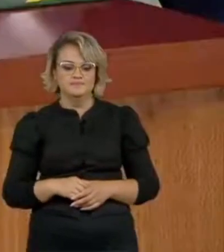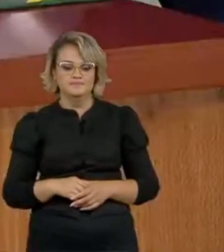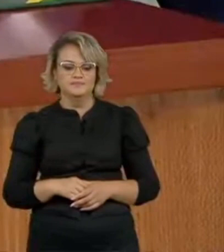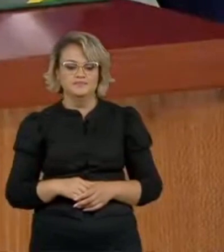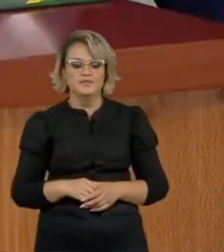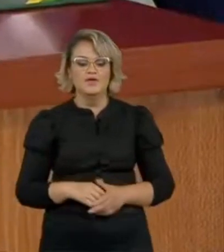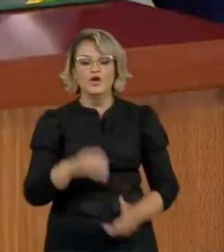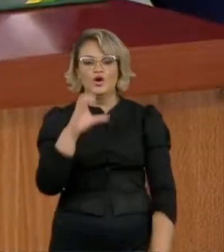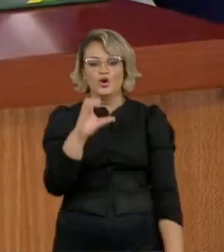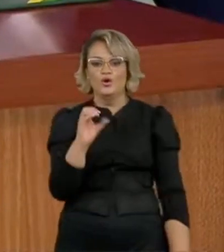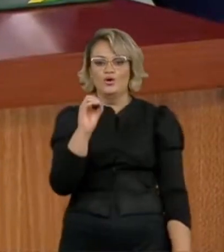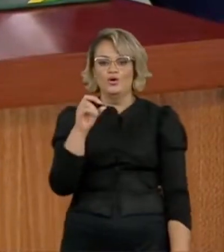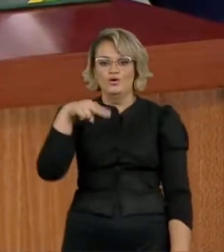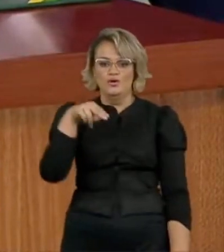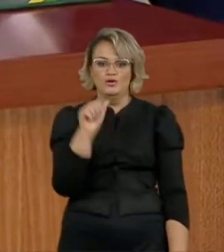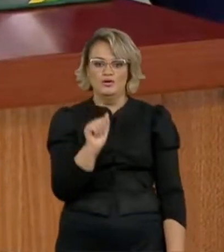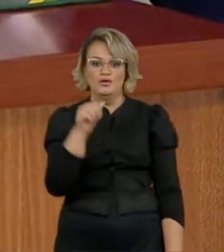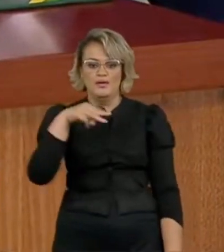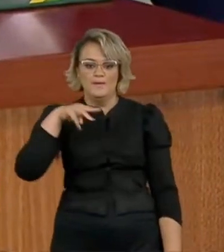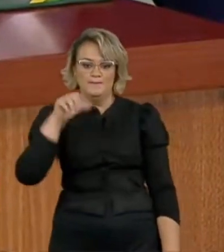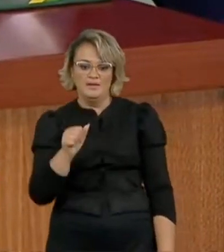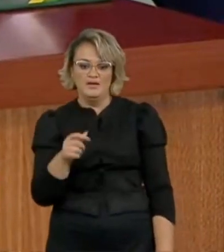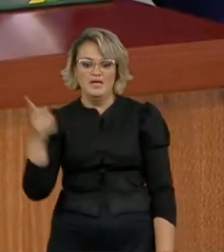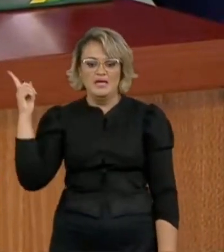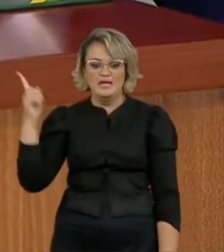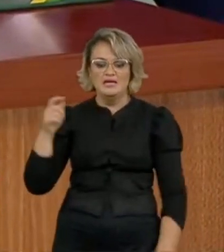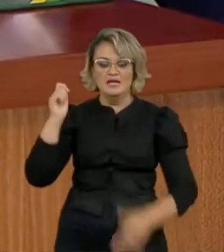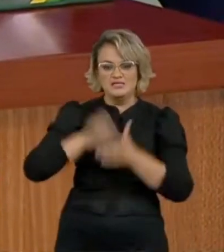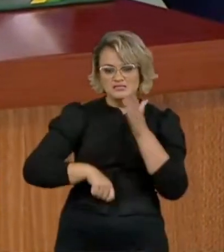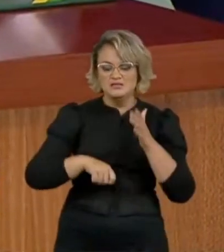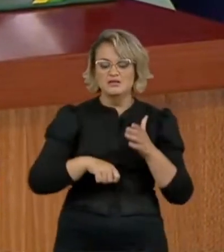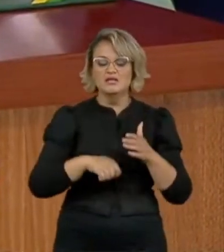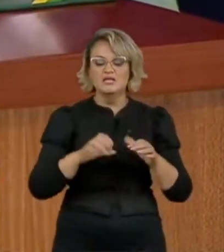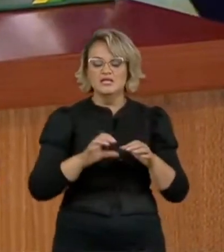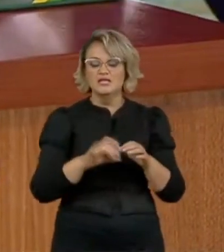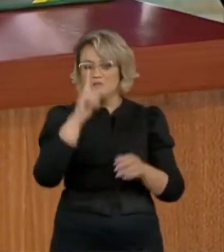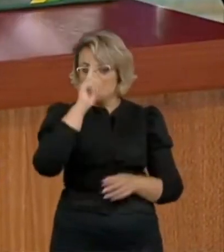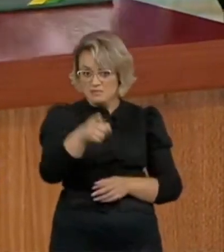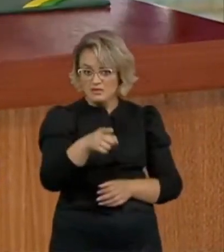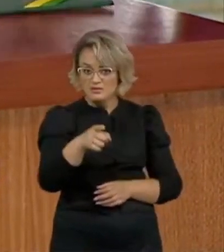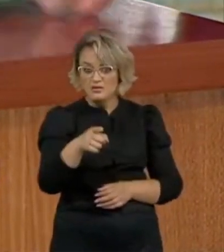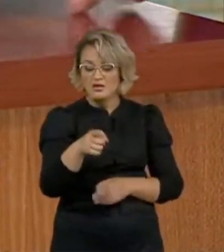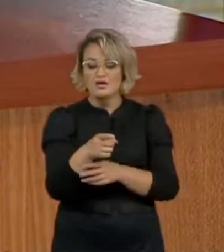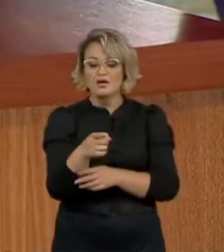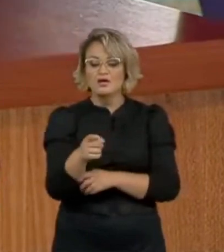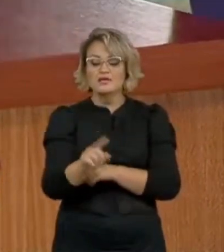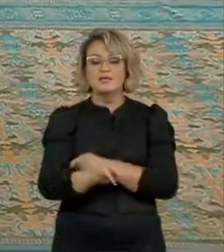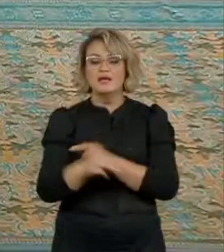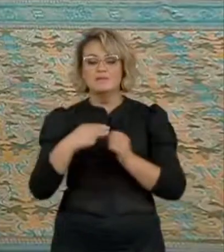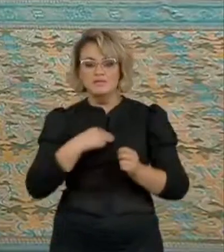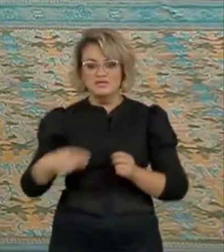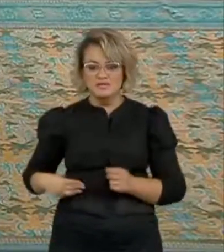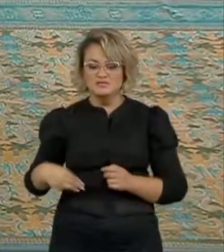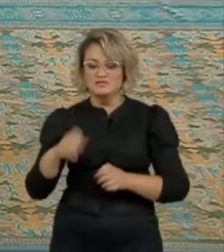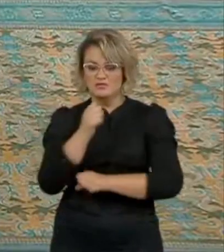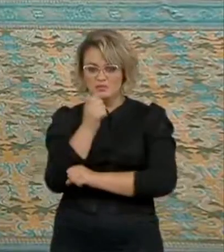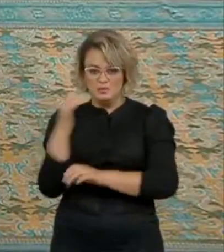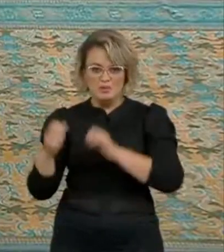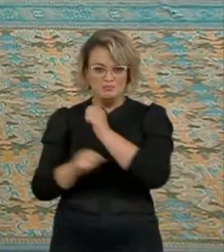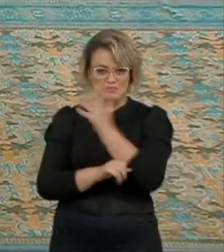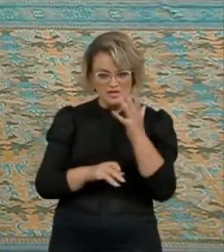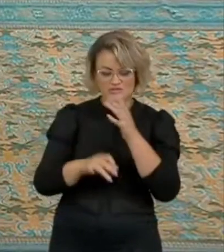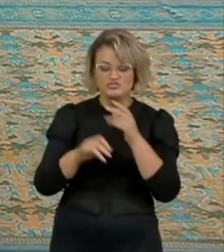CONAMA o Presidente da República assina despacho que determina que a ministra de estado do meio ambiente